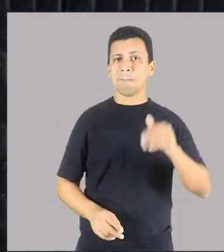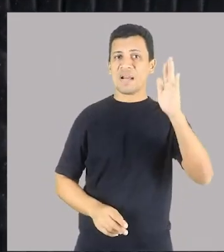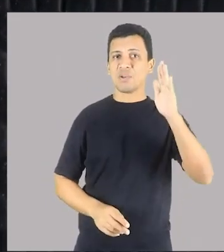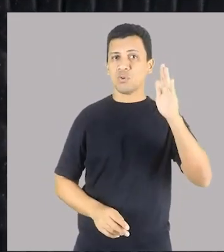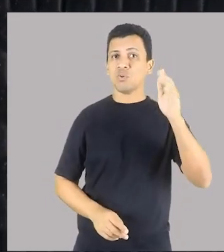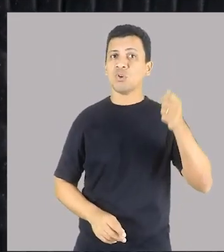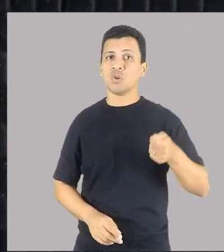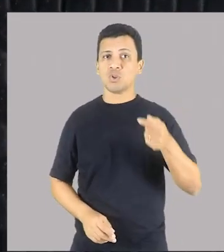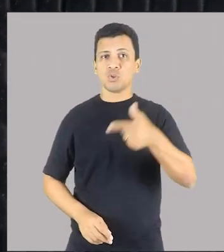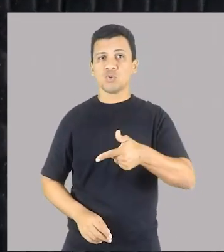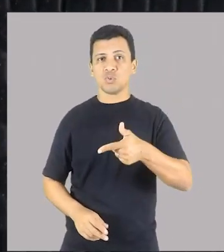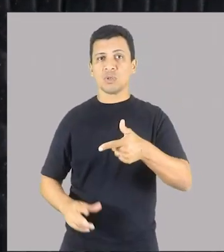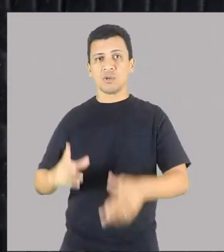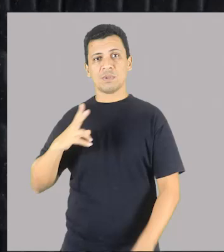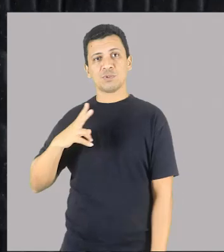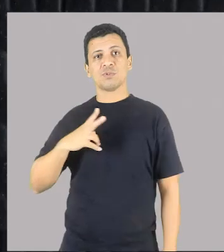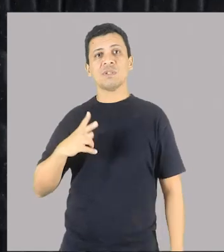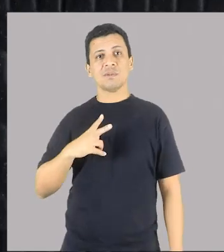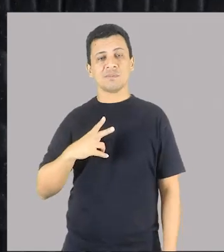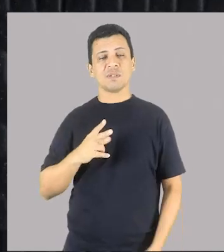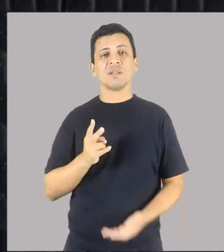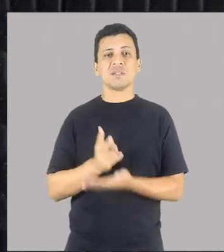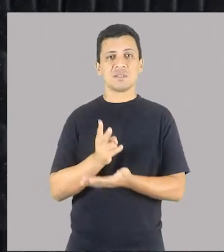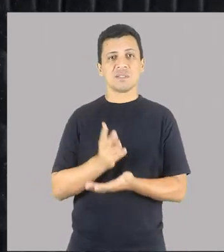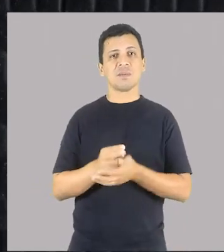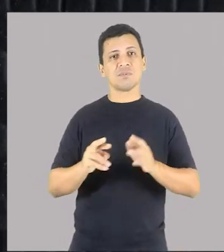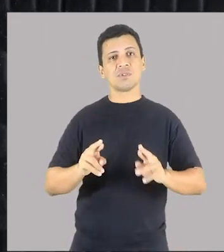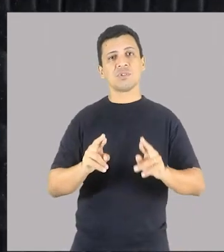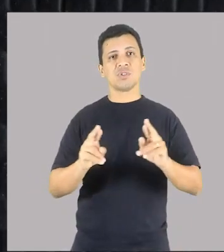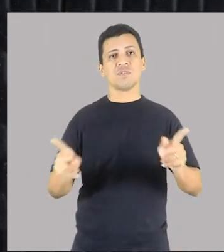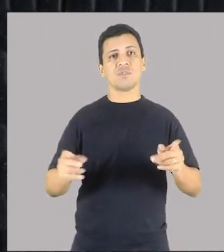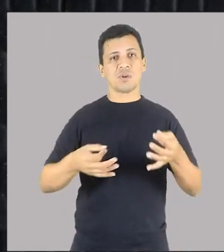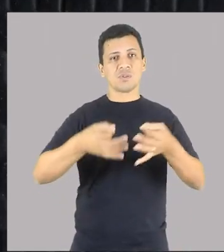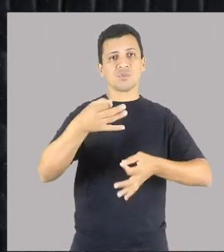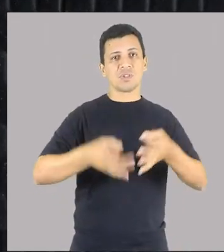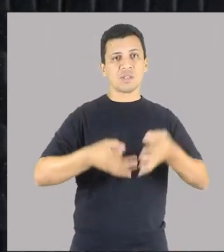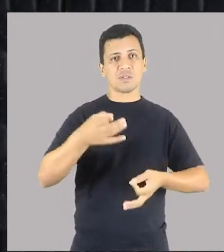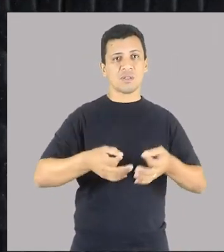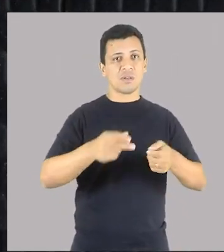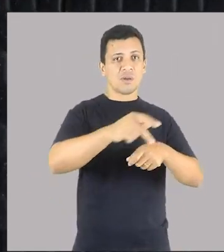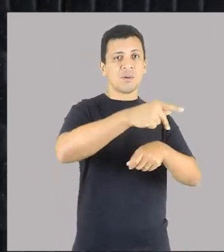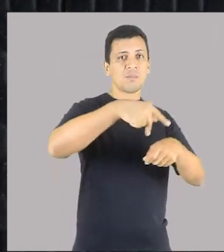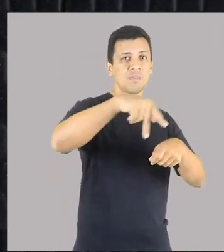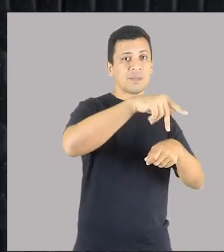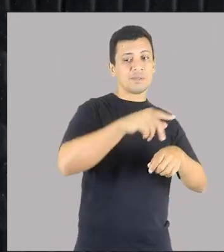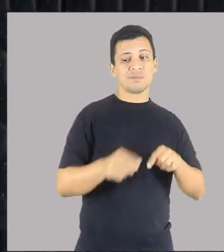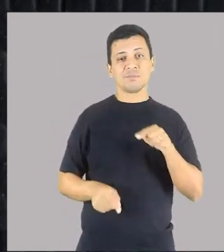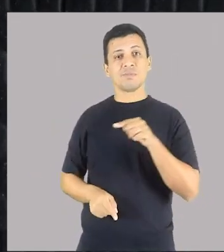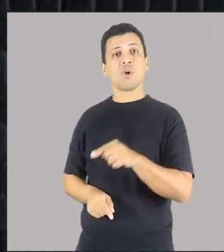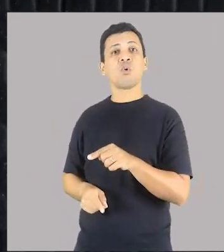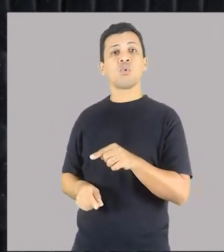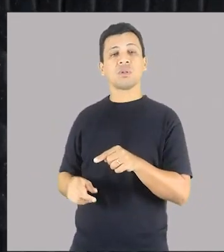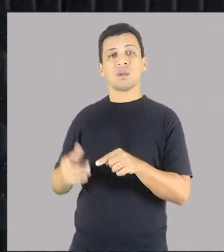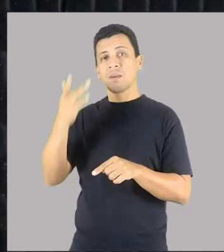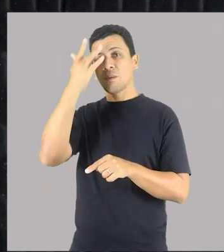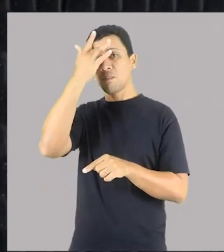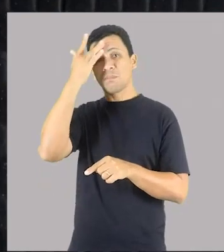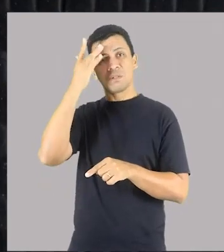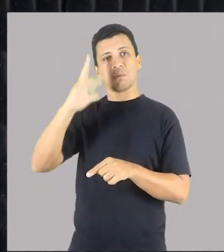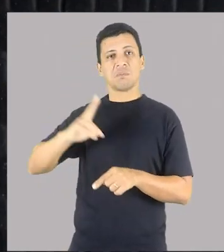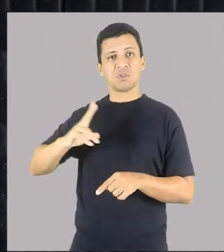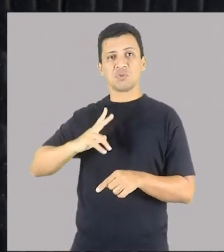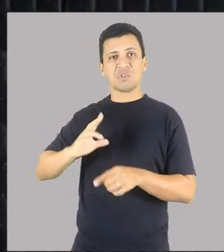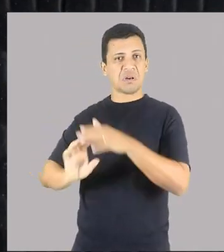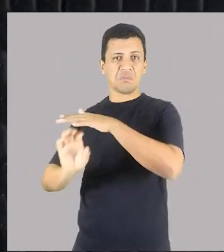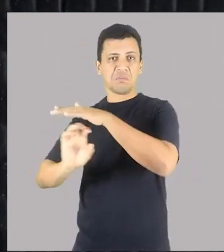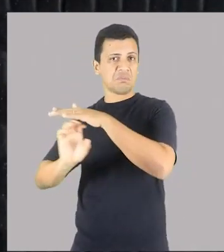seja, sempre há uma desigualdade jurídica quando se trata de Estado versus particular, tendo em vista que o Estado resguarda o